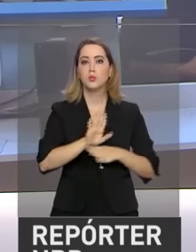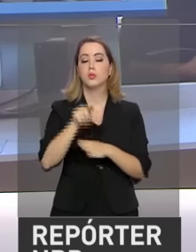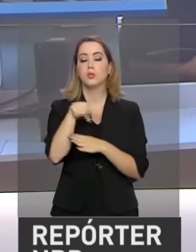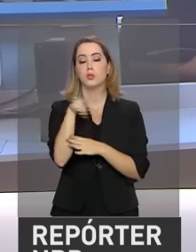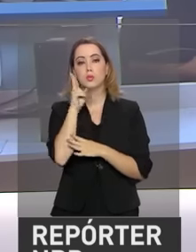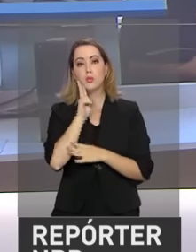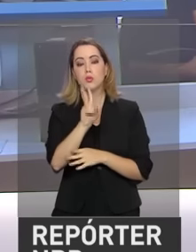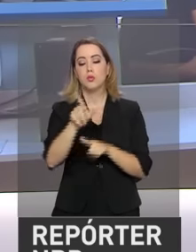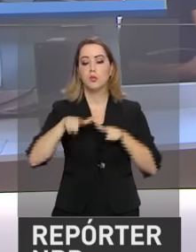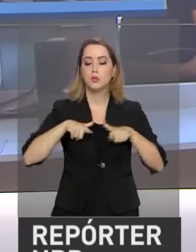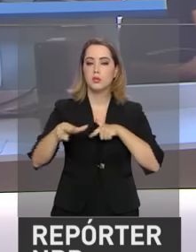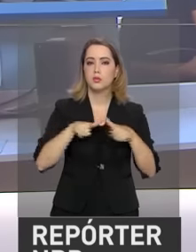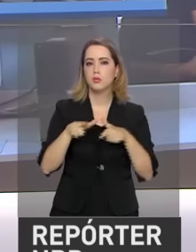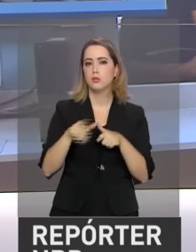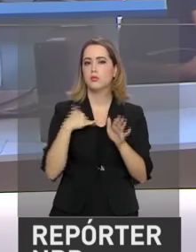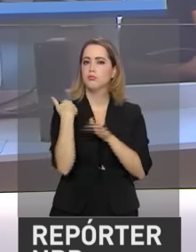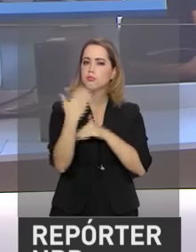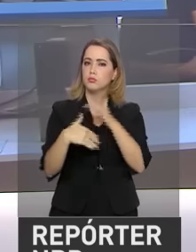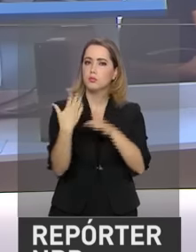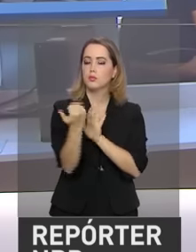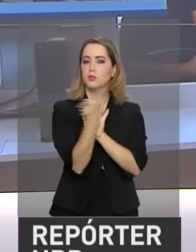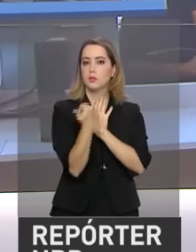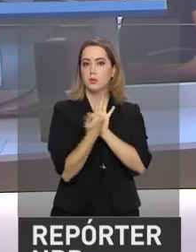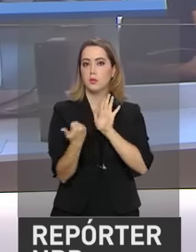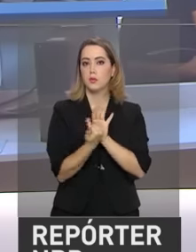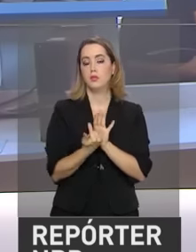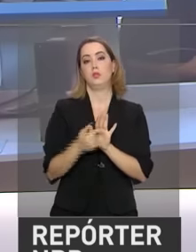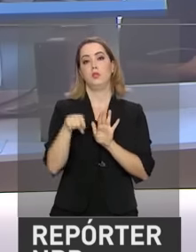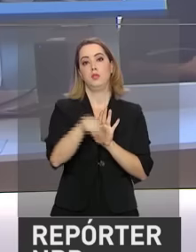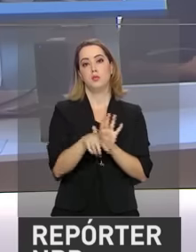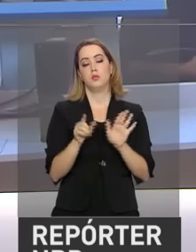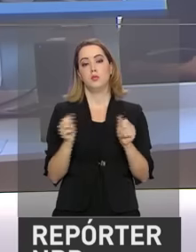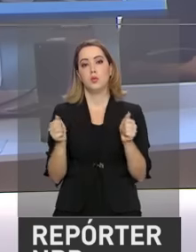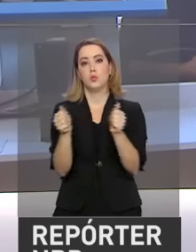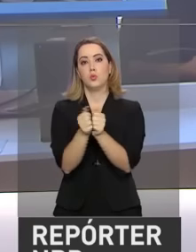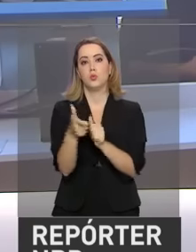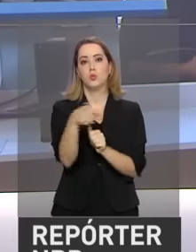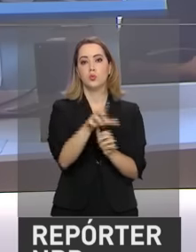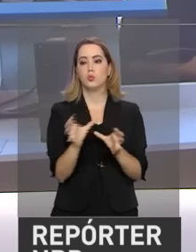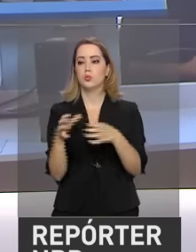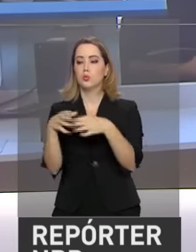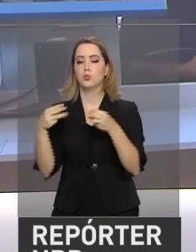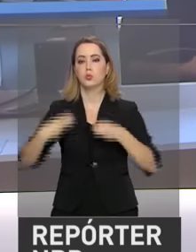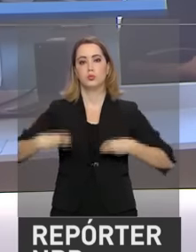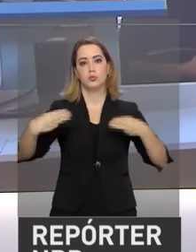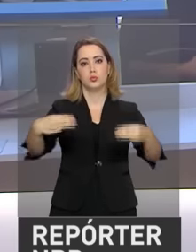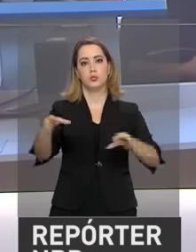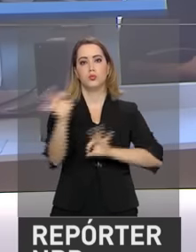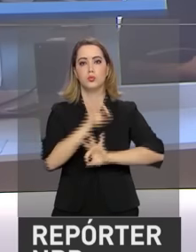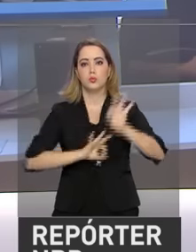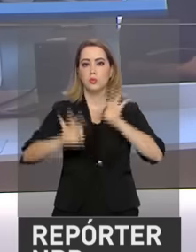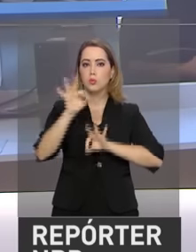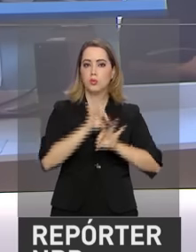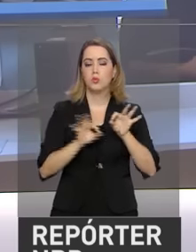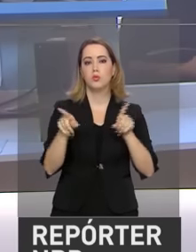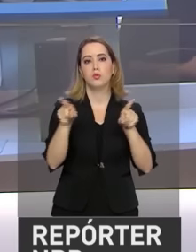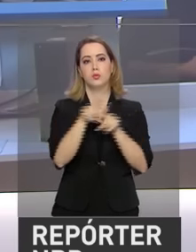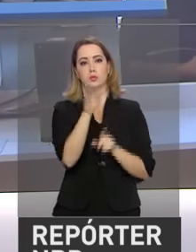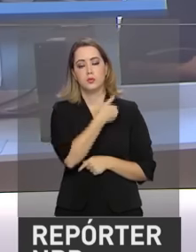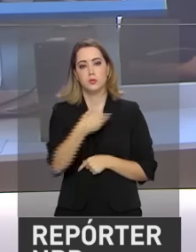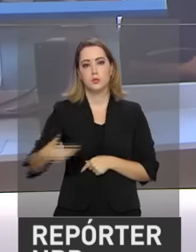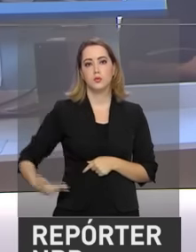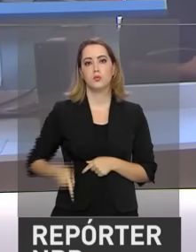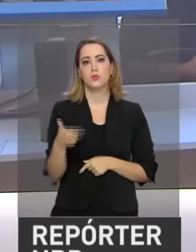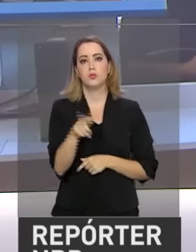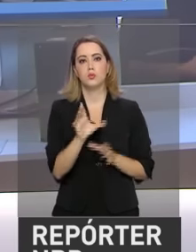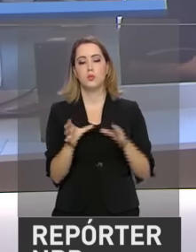do programa e também que o Criança Feliz vai trabalhar em conjunto com outros ministérios, organizações não governamentais e